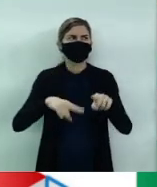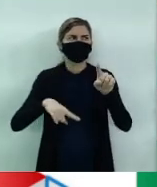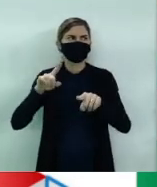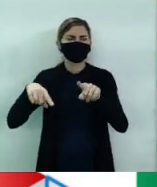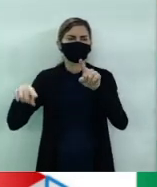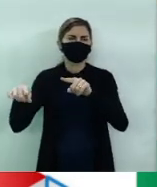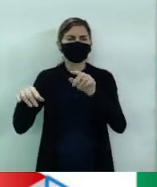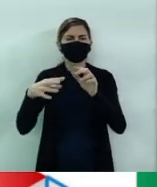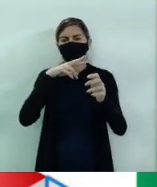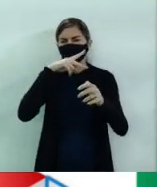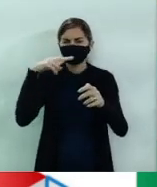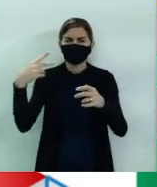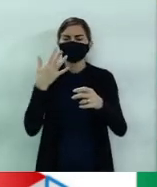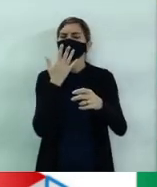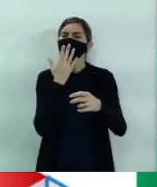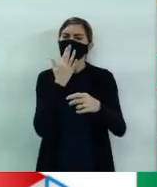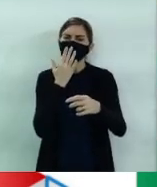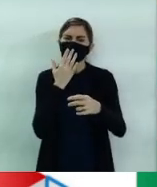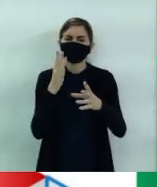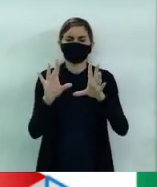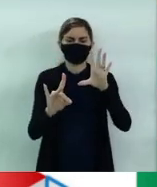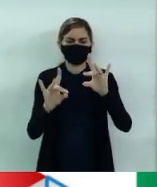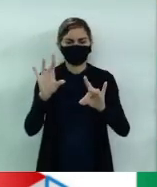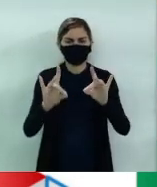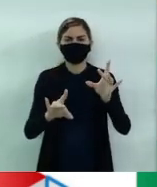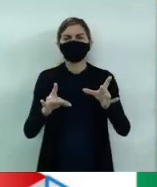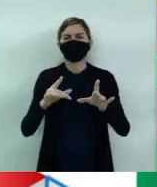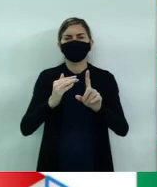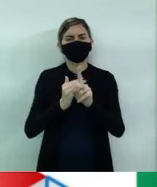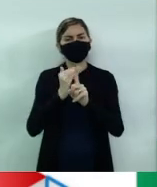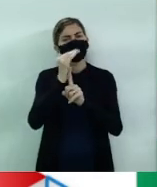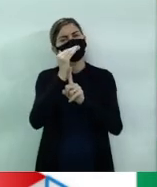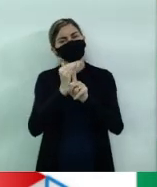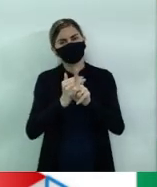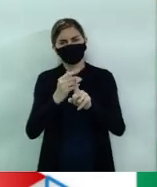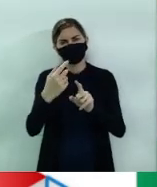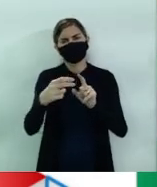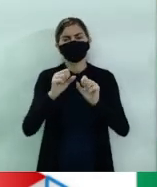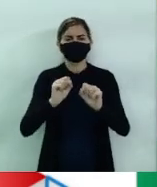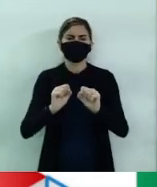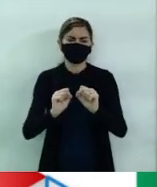de cheiro, de cor, de densidade e de temperatura,